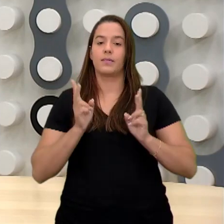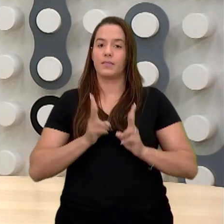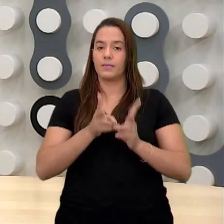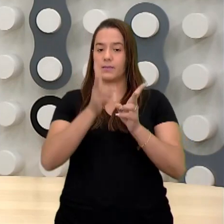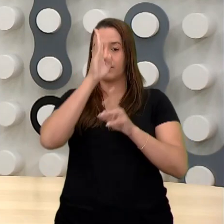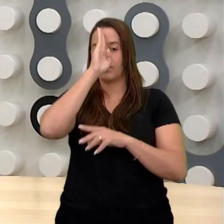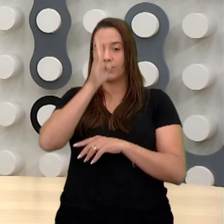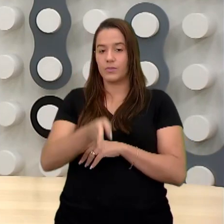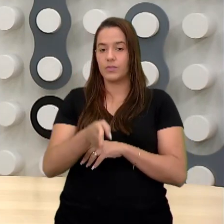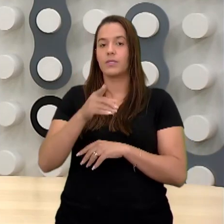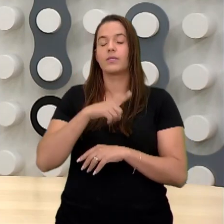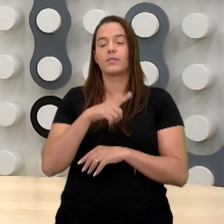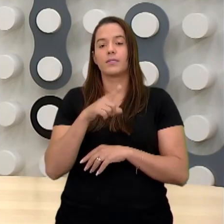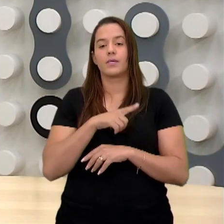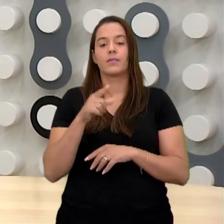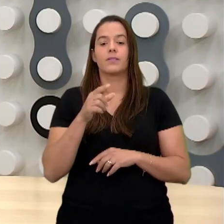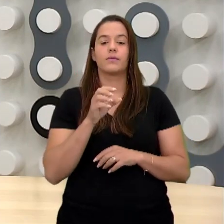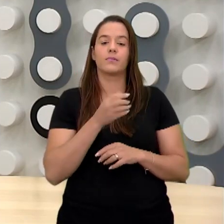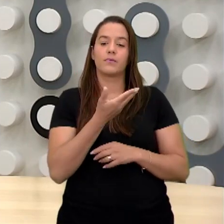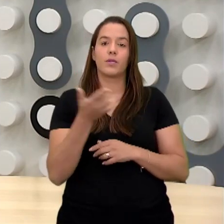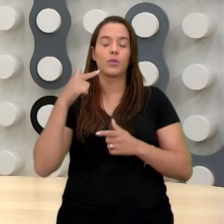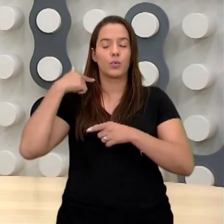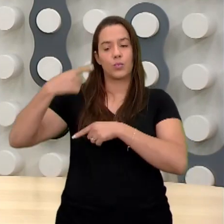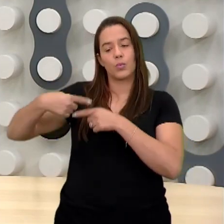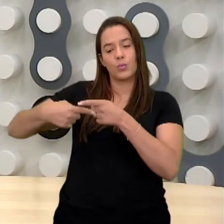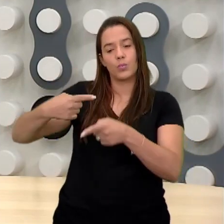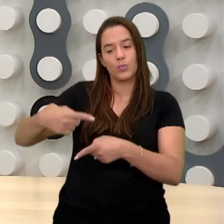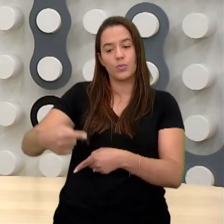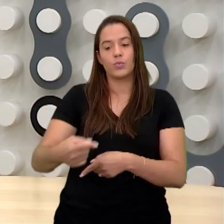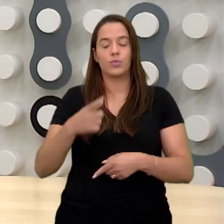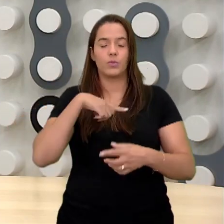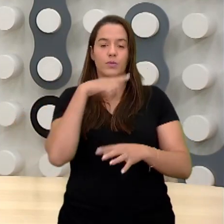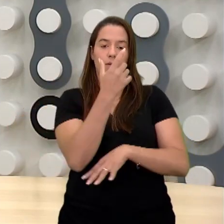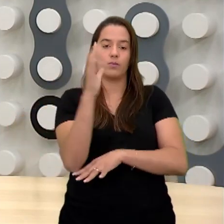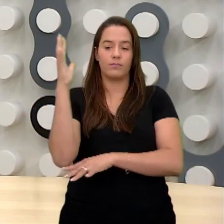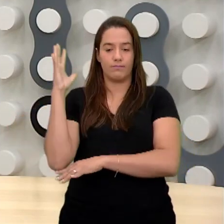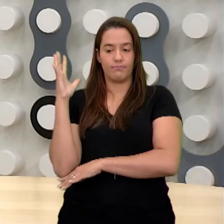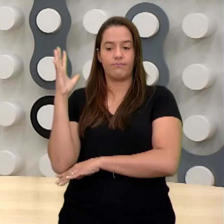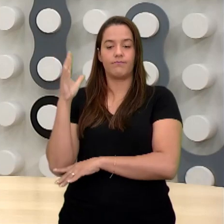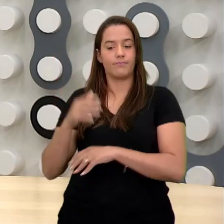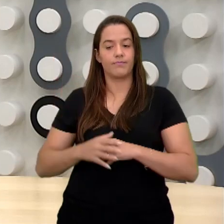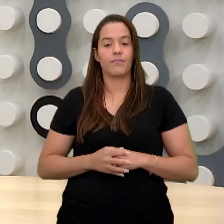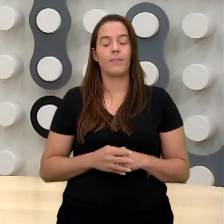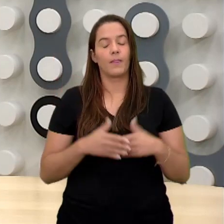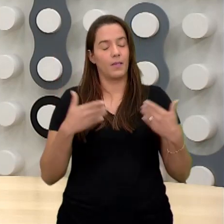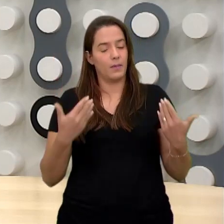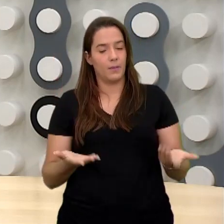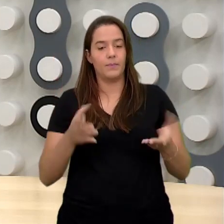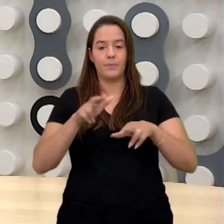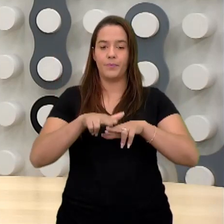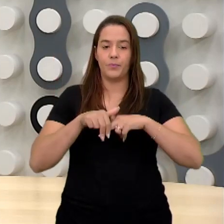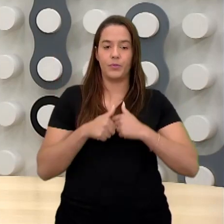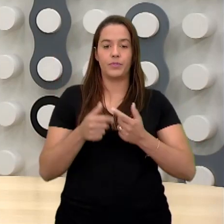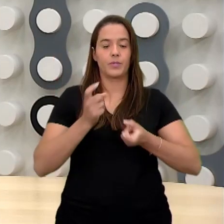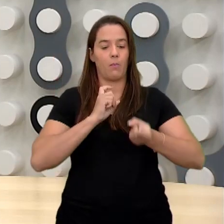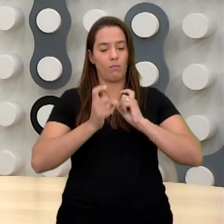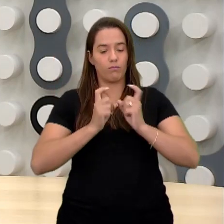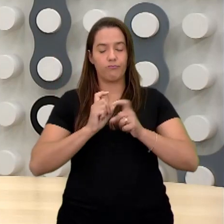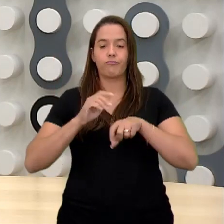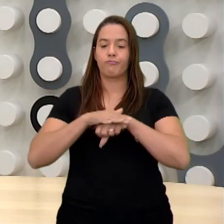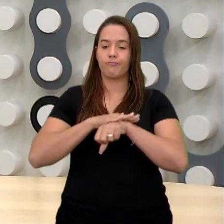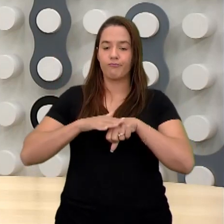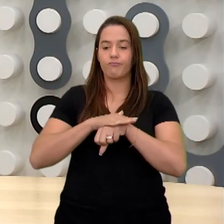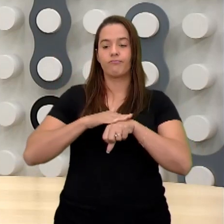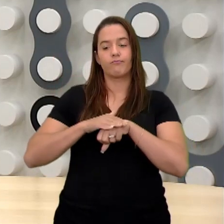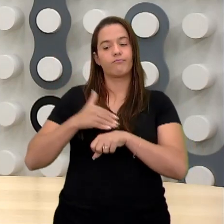direta e influencia aí no cotidiano da natureza. Então por isso que está sendo muito discutido. Isso aí há mais ou menos 20,